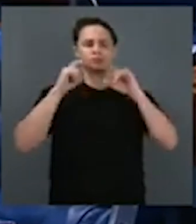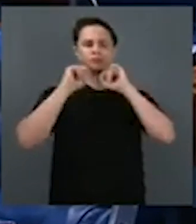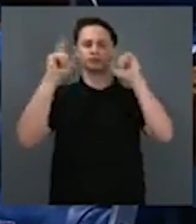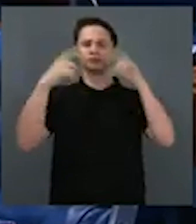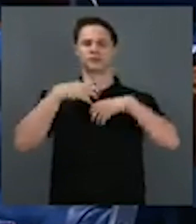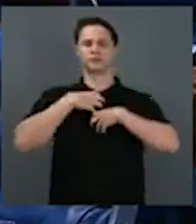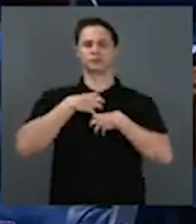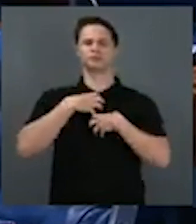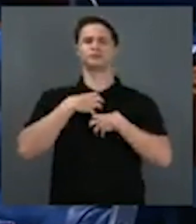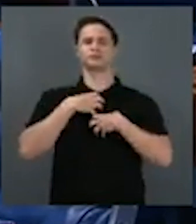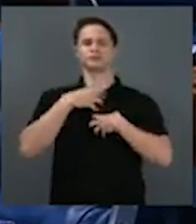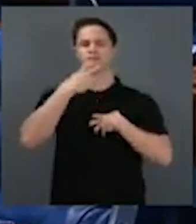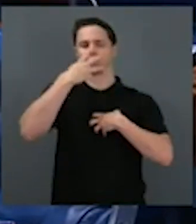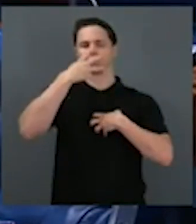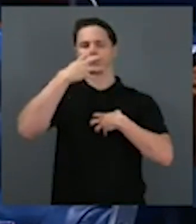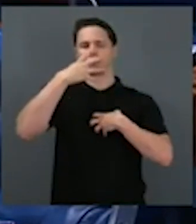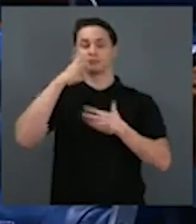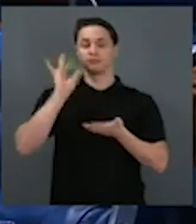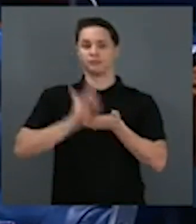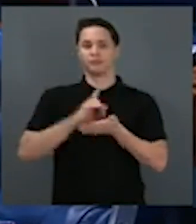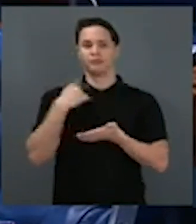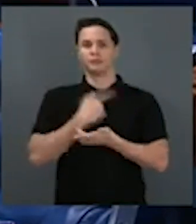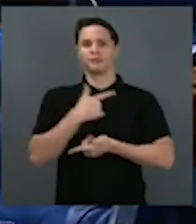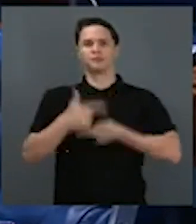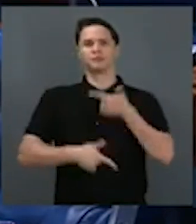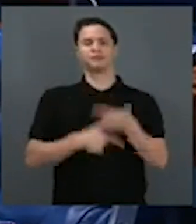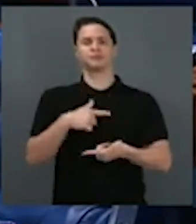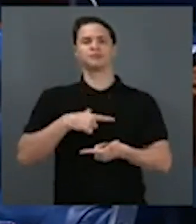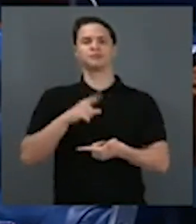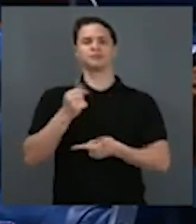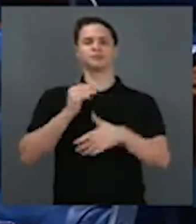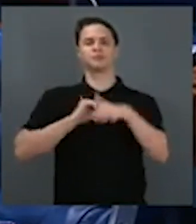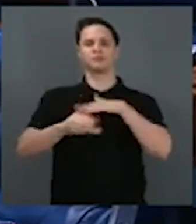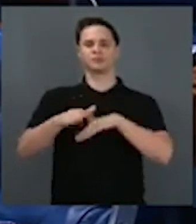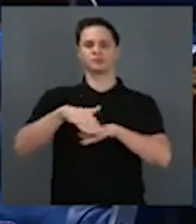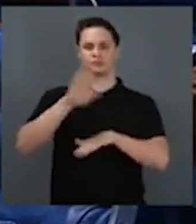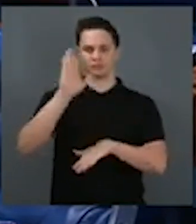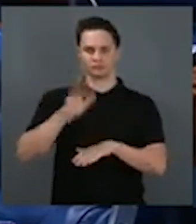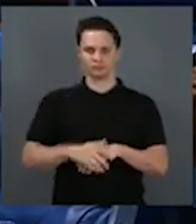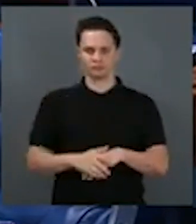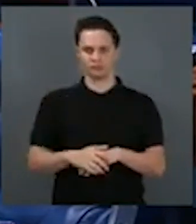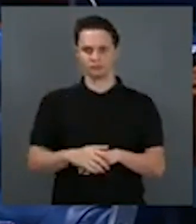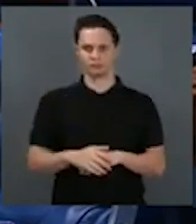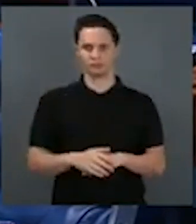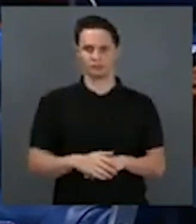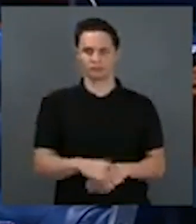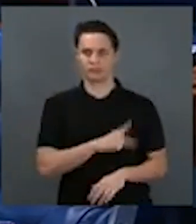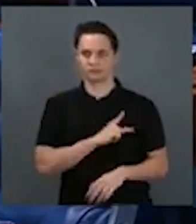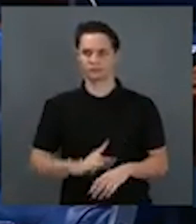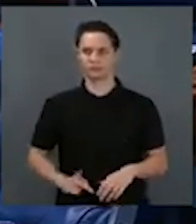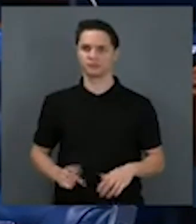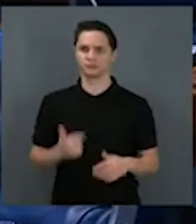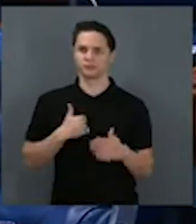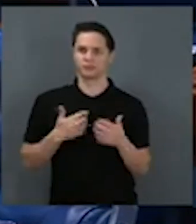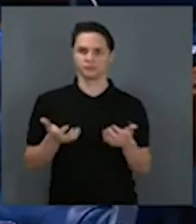minha admiração e vamos trabalhar para ter mais recursos para esses atletas aí. E, presidente, também